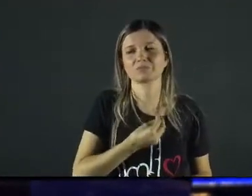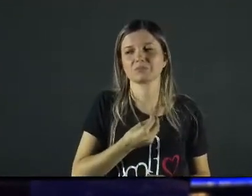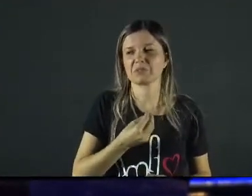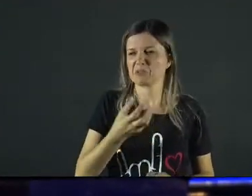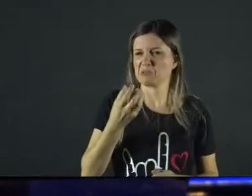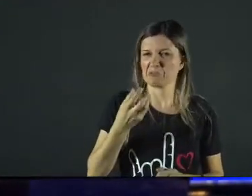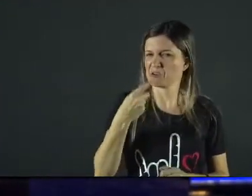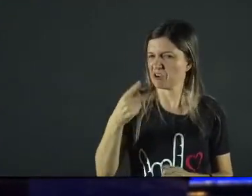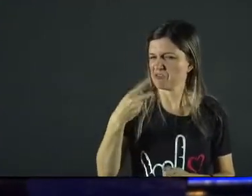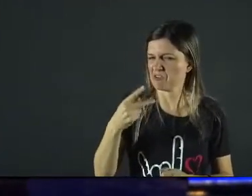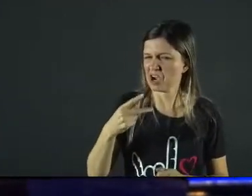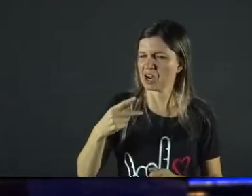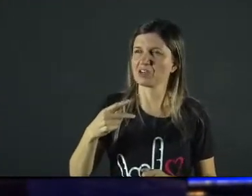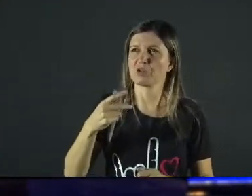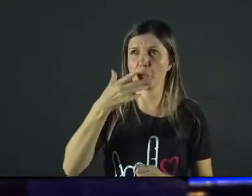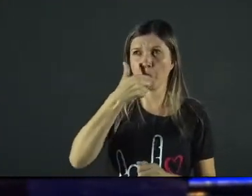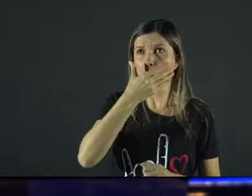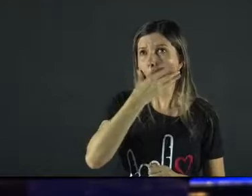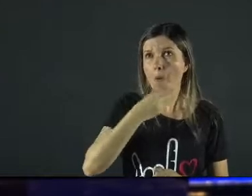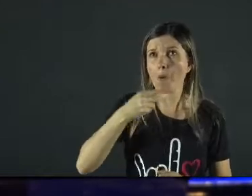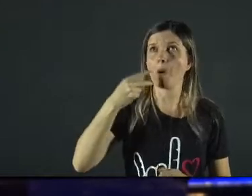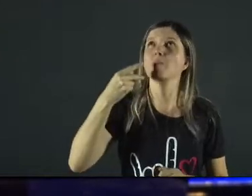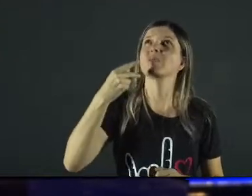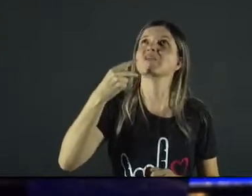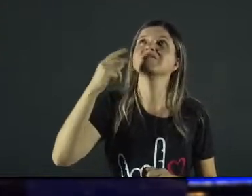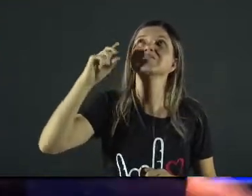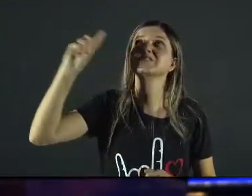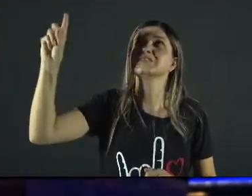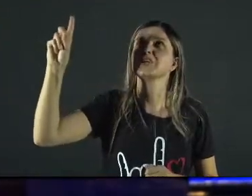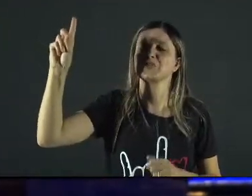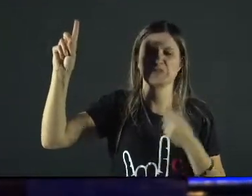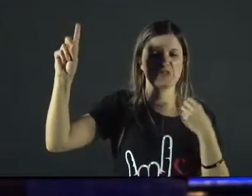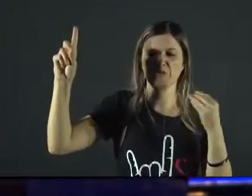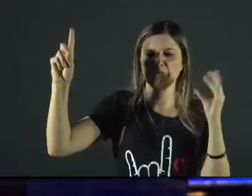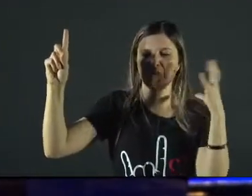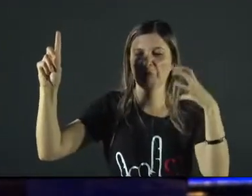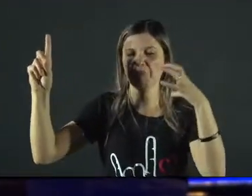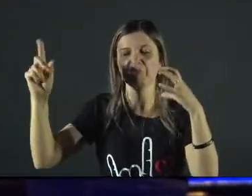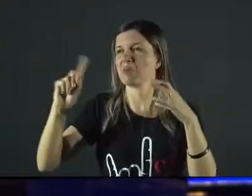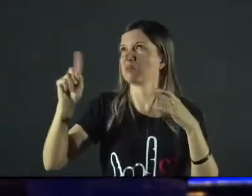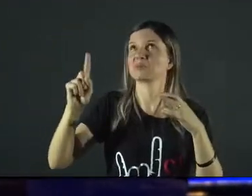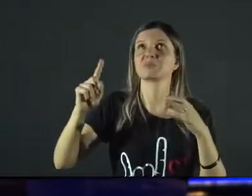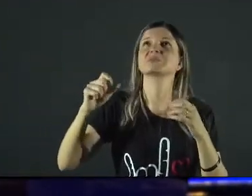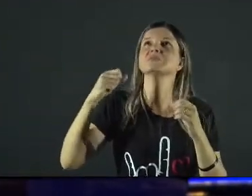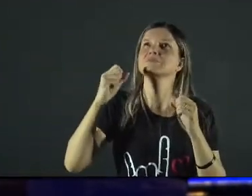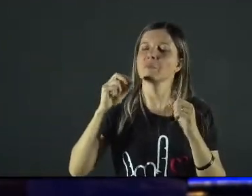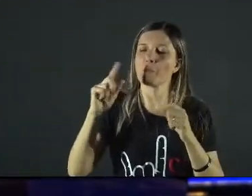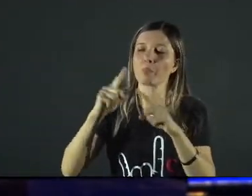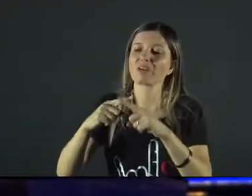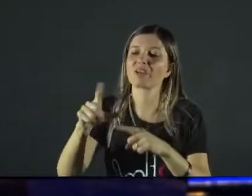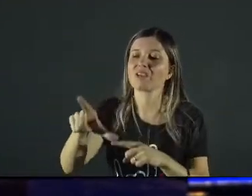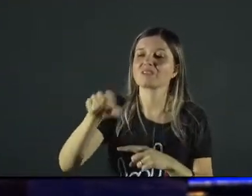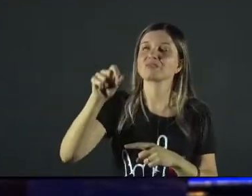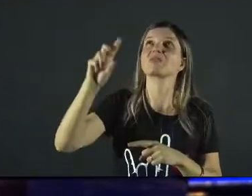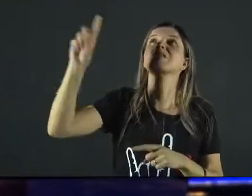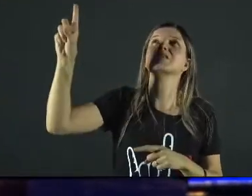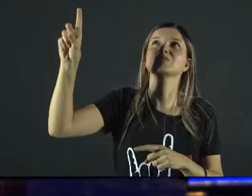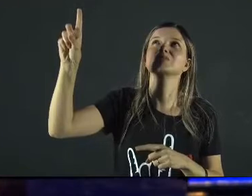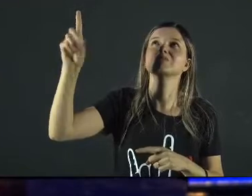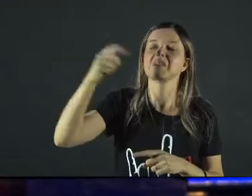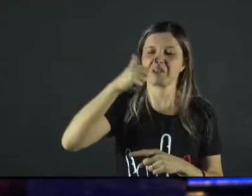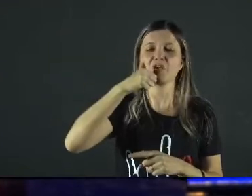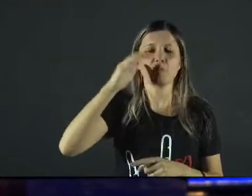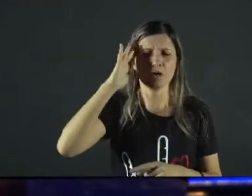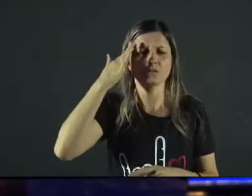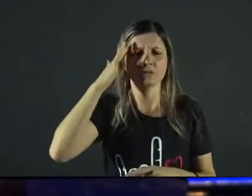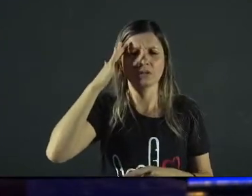com um profeta, com um homem ou uma mulher de Deus. Foi Deus quem escolheu, foi Deus quem levantou. E aquela mulher disse isso: eu vou junto com